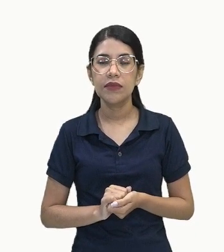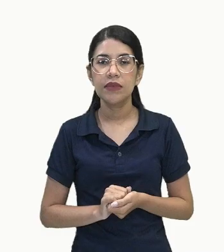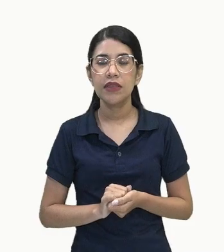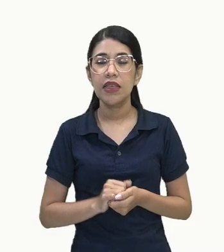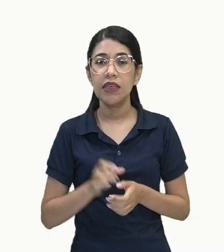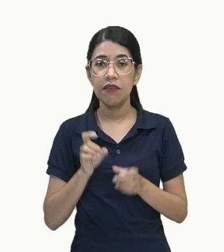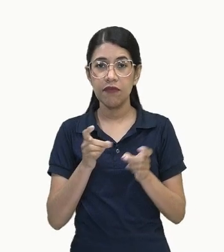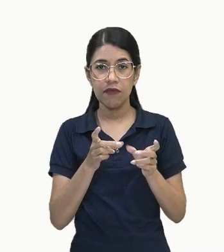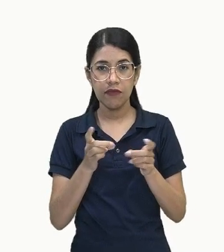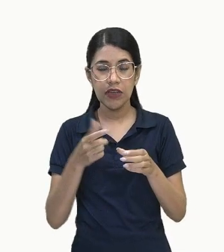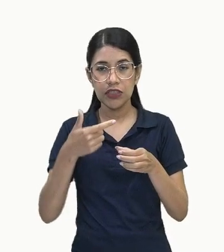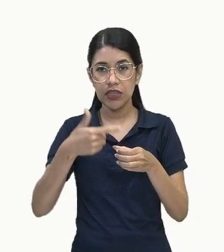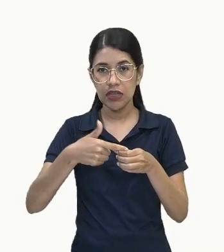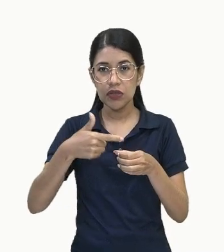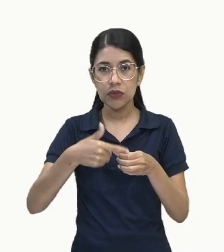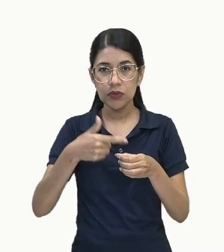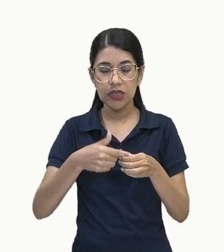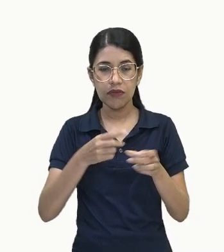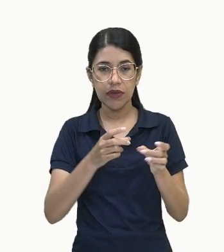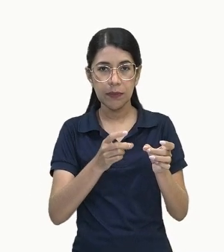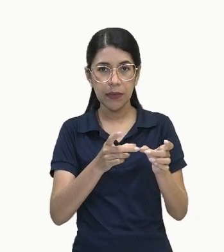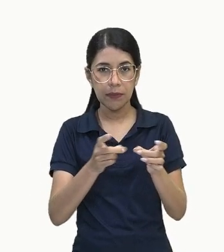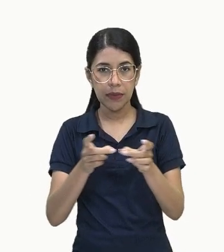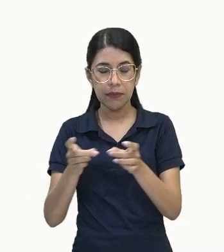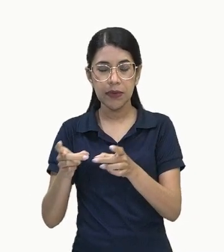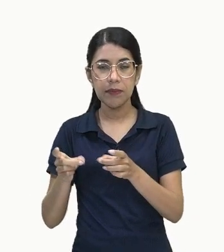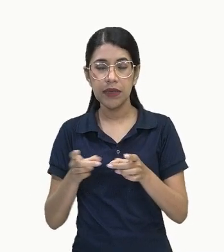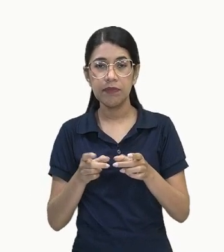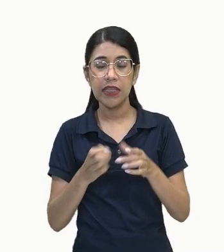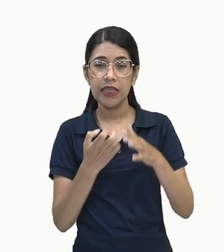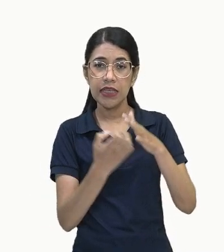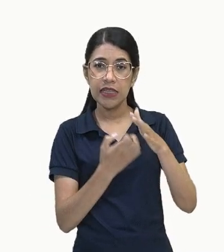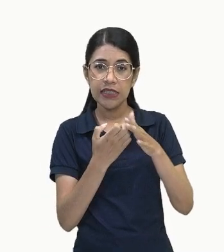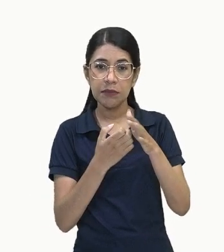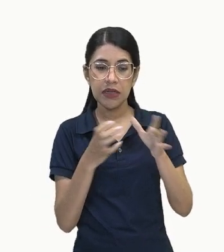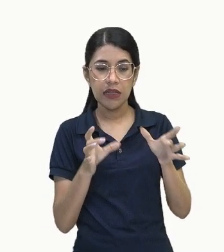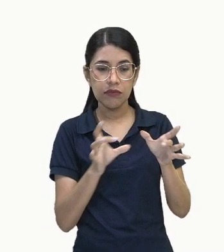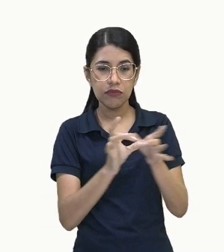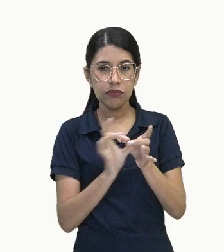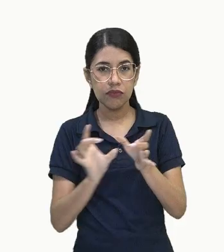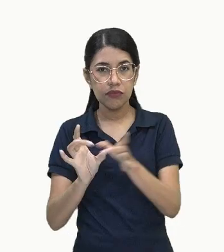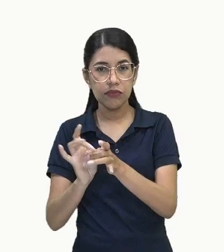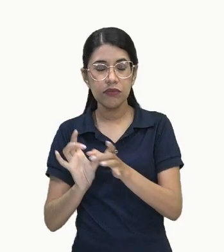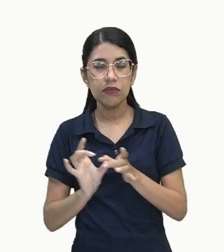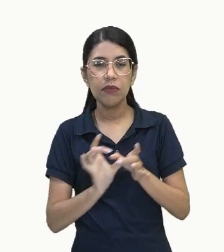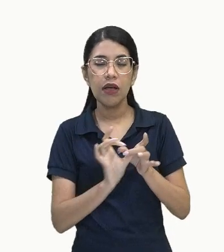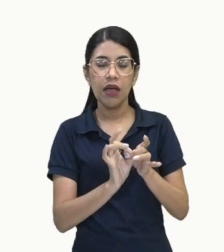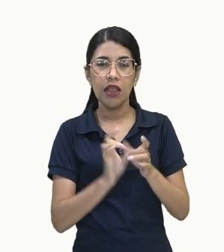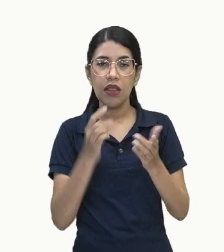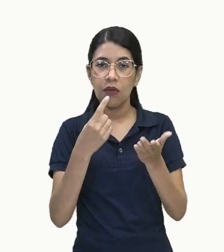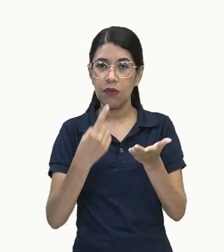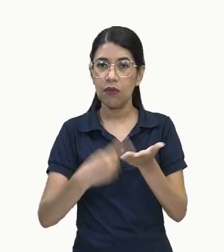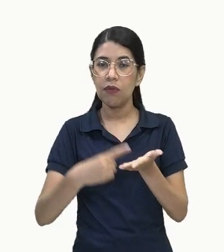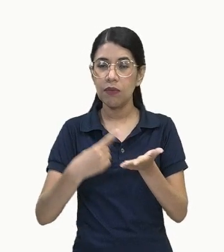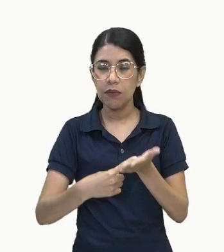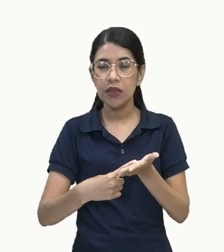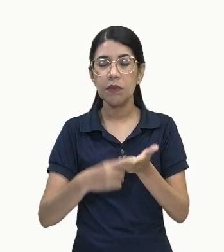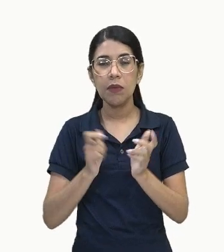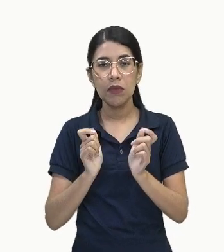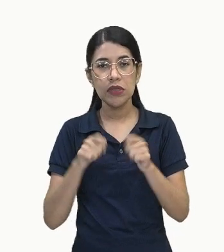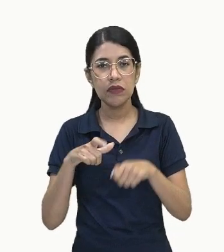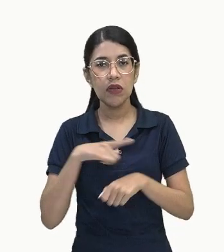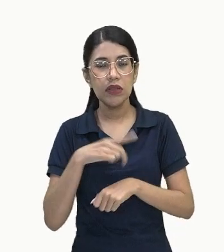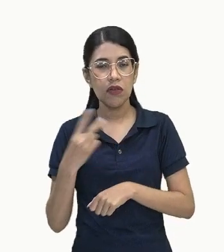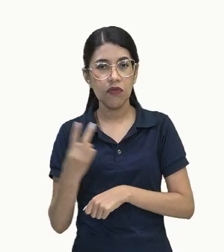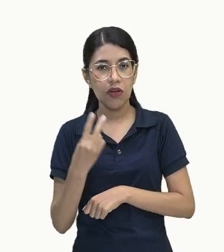gasolina, de combustível. E essas empresas, elas se juntam, tá, gente? Fazem um acordo para manter o mesmo